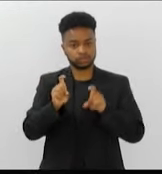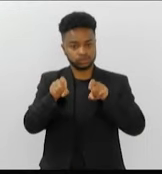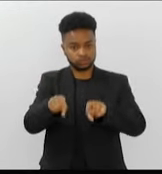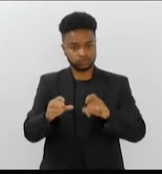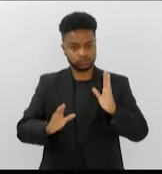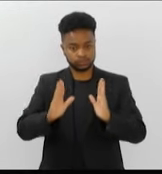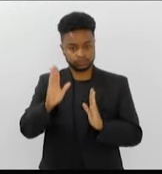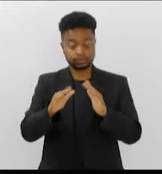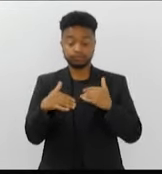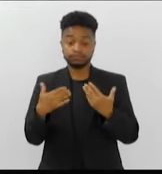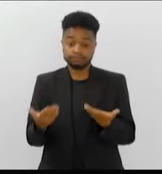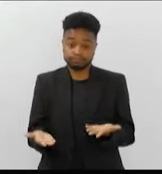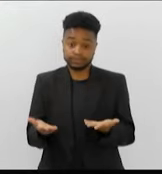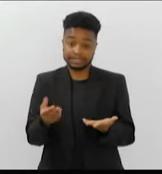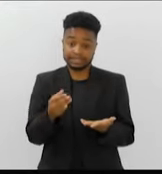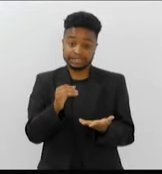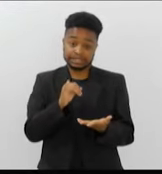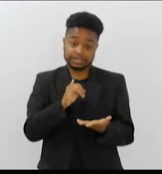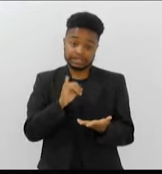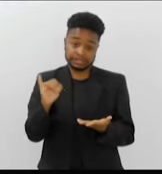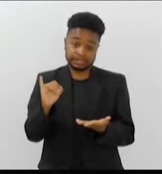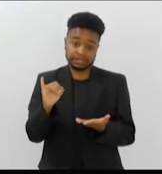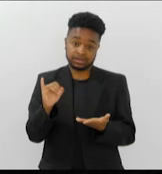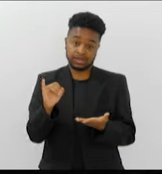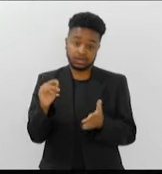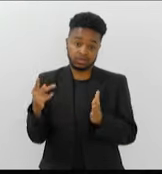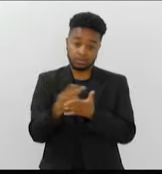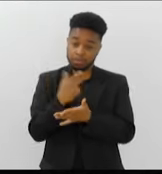ser que haja um cataclisma,